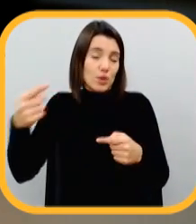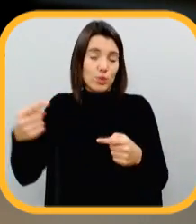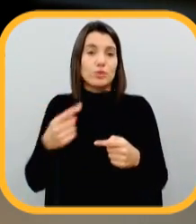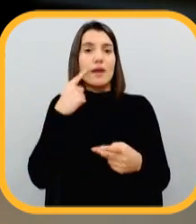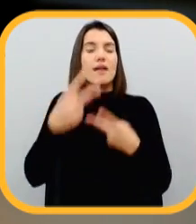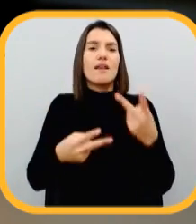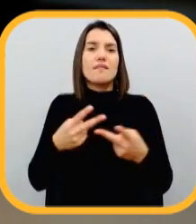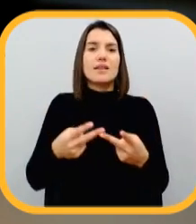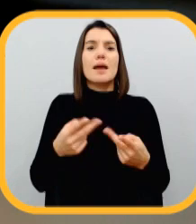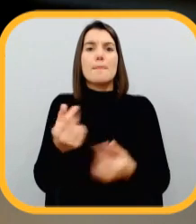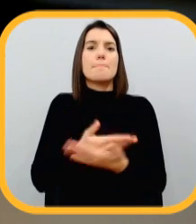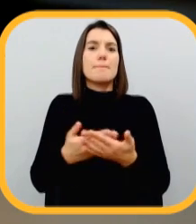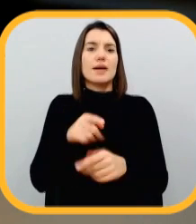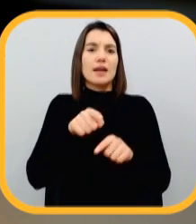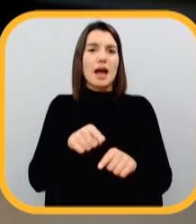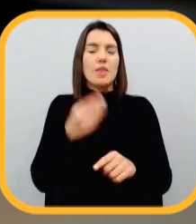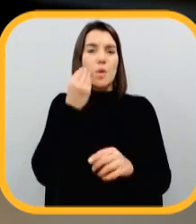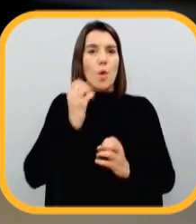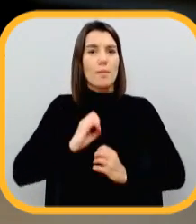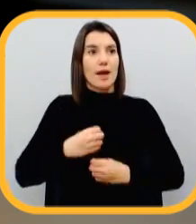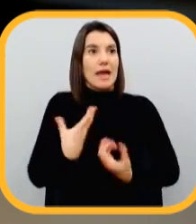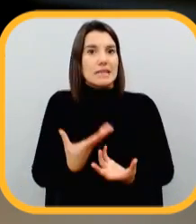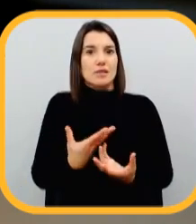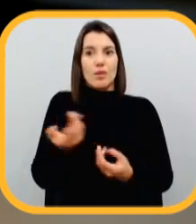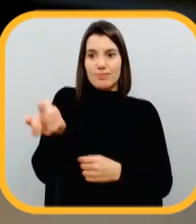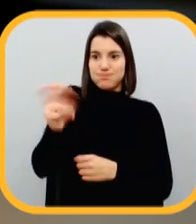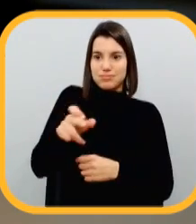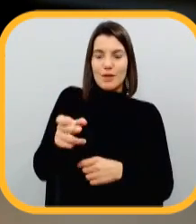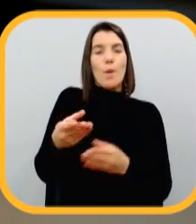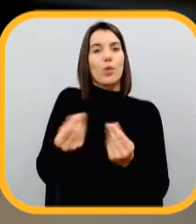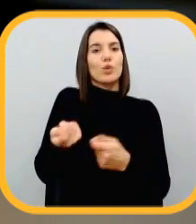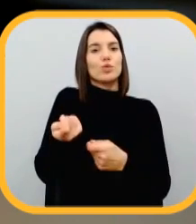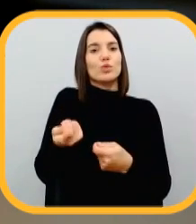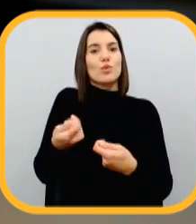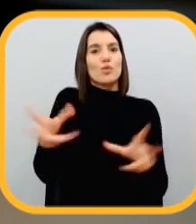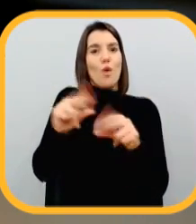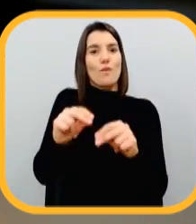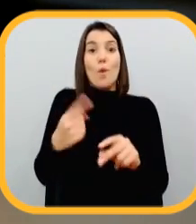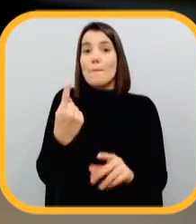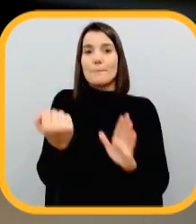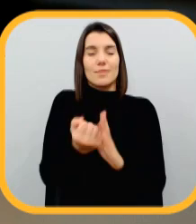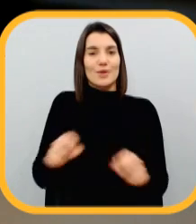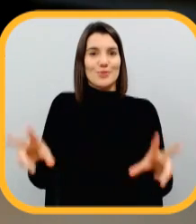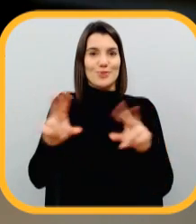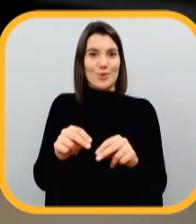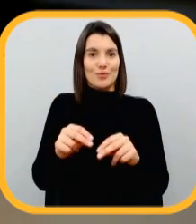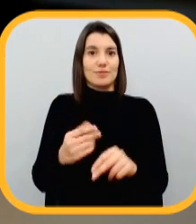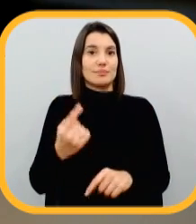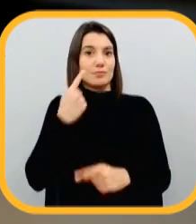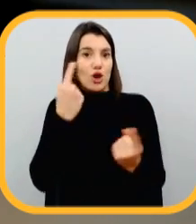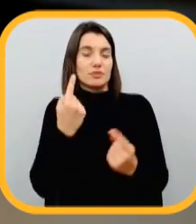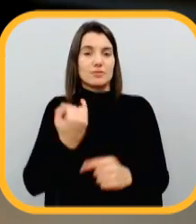entre outros, avaliar a reação do mercado no lançamento de novos produtos ou de uma nova marca, na definição